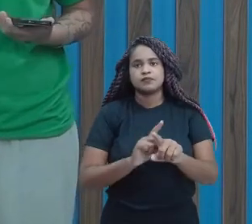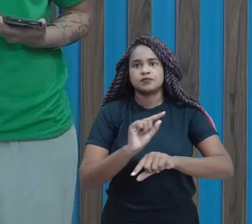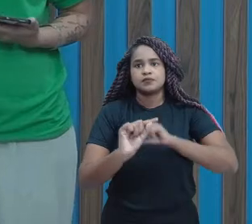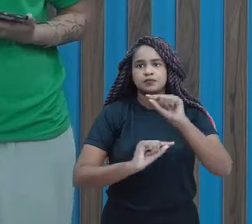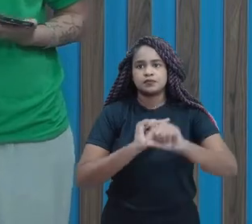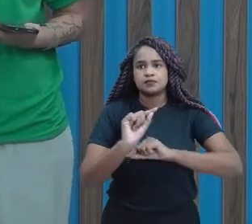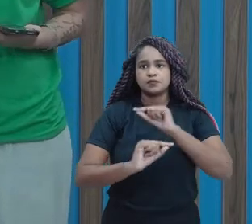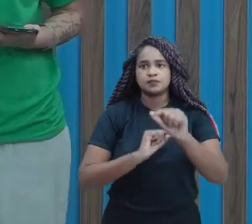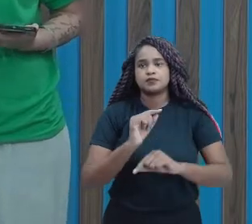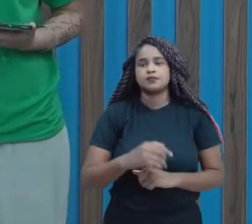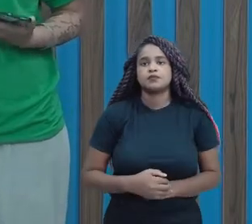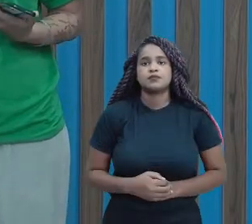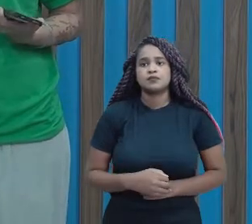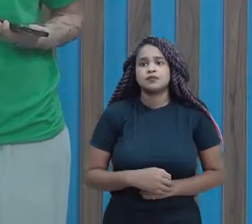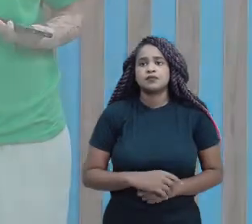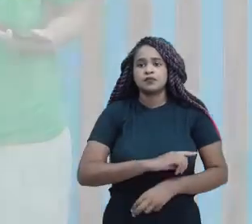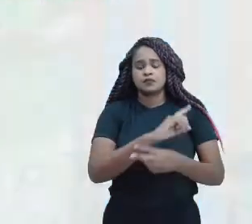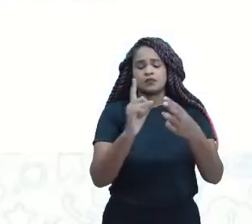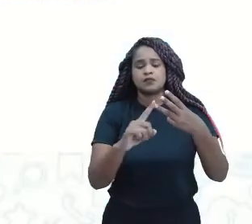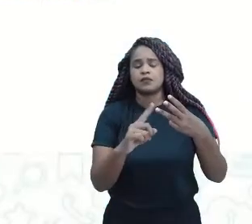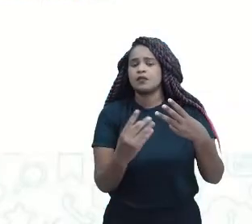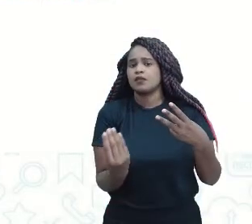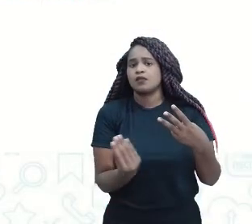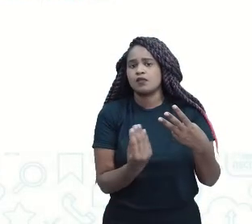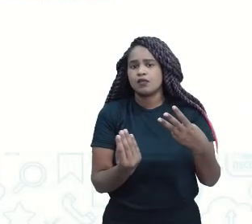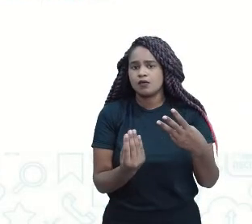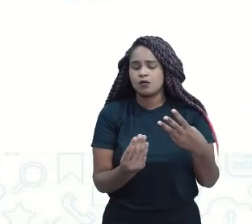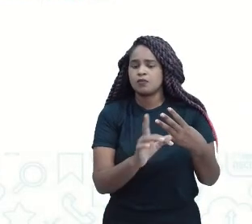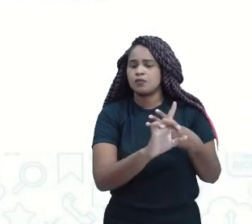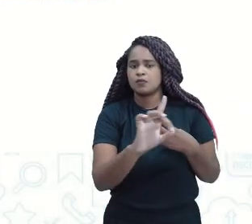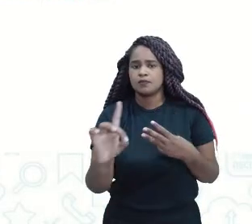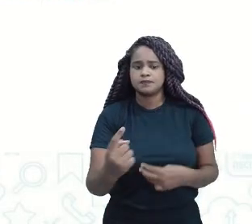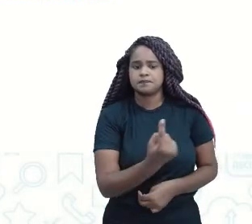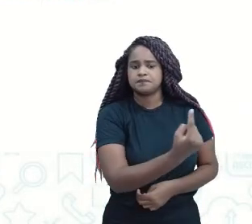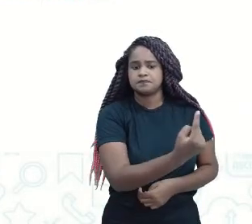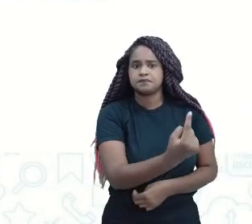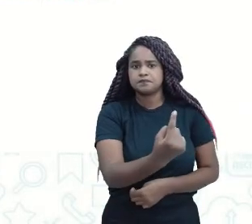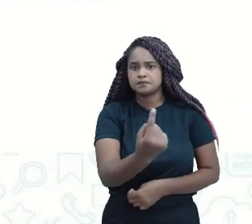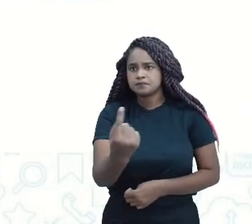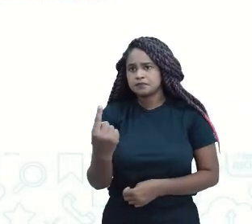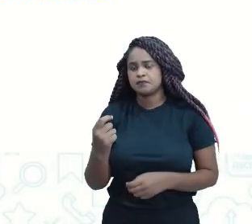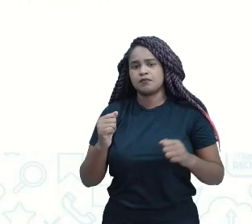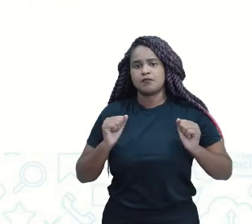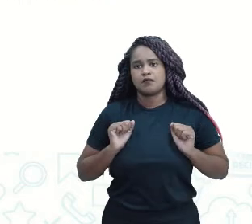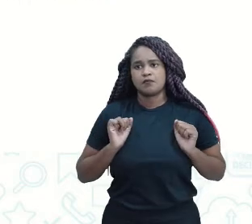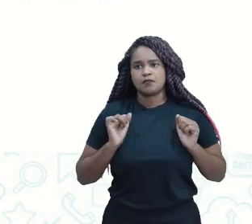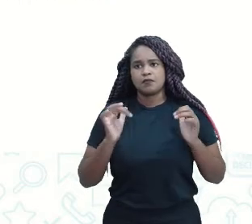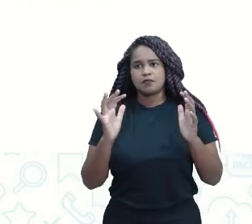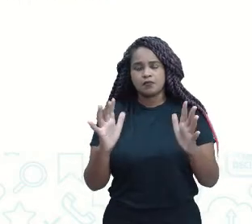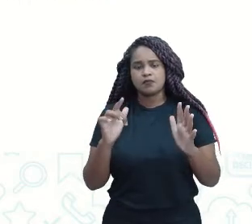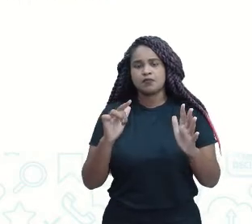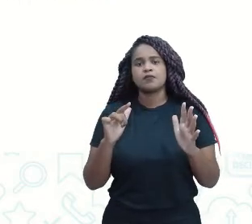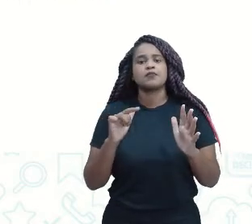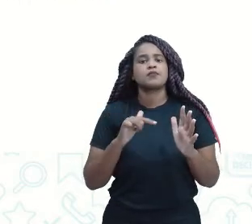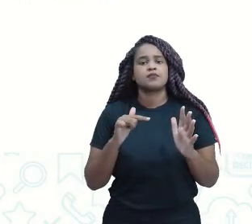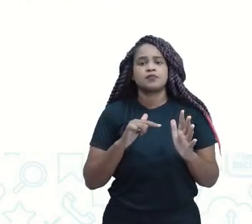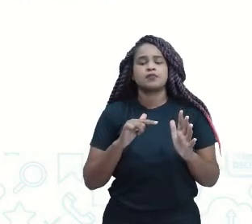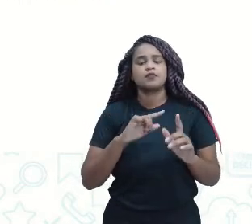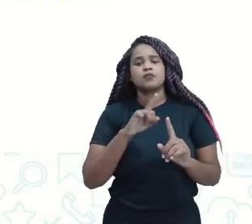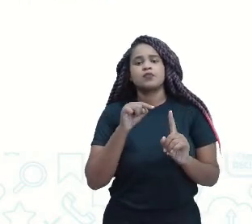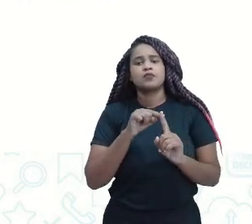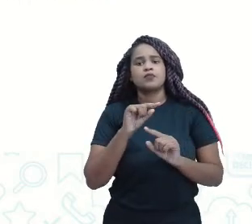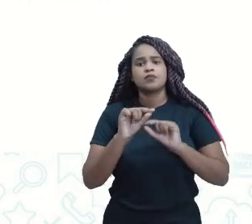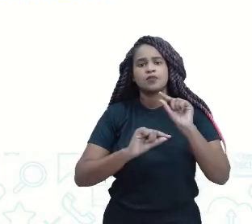que a gente pode, né, também ajudar individualmente, né, nas nossas ações, pequenas ações, que a